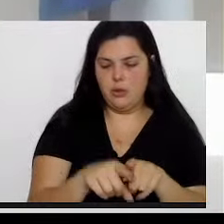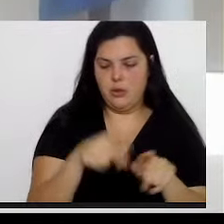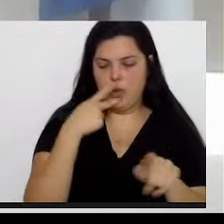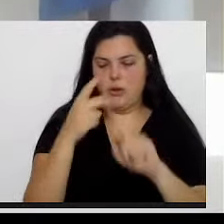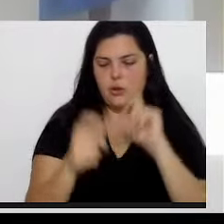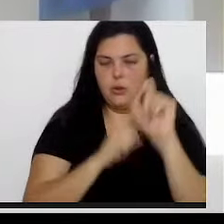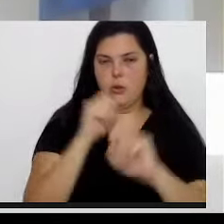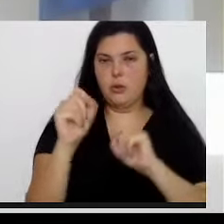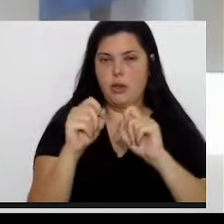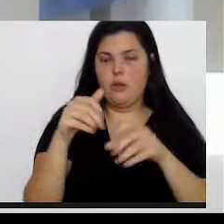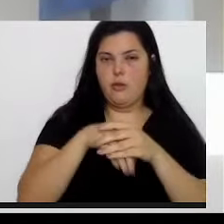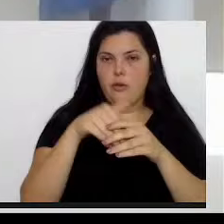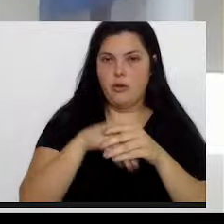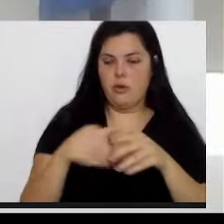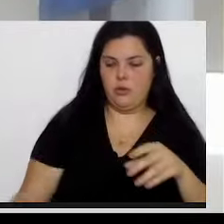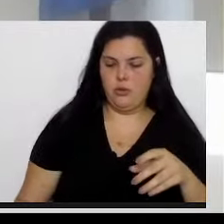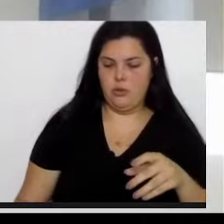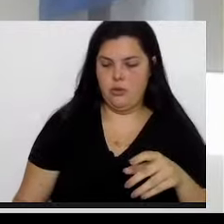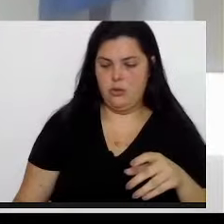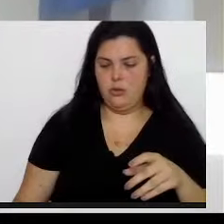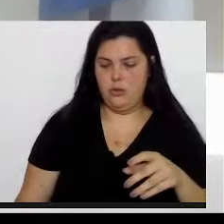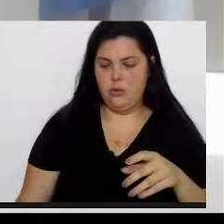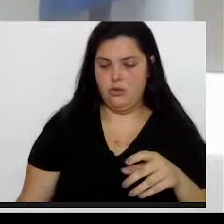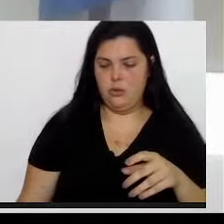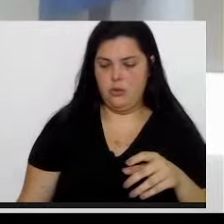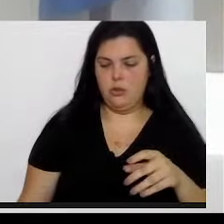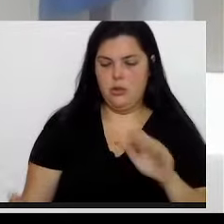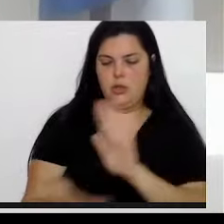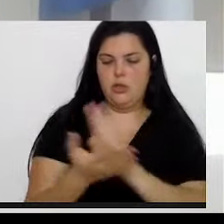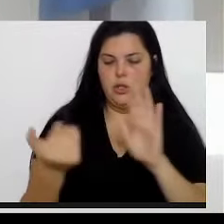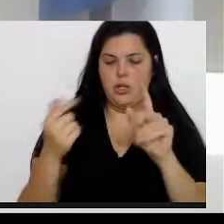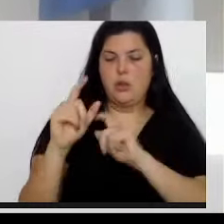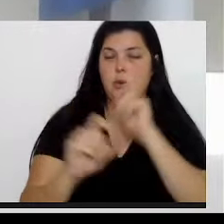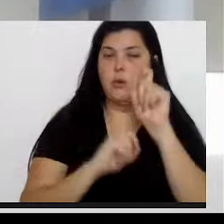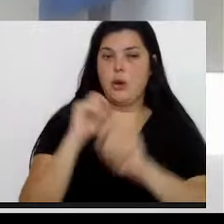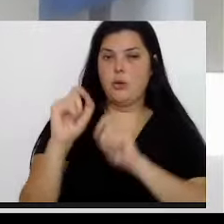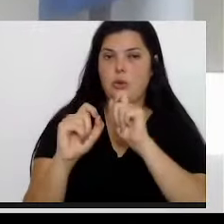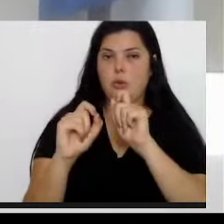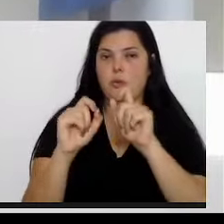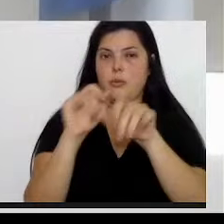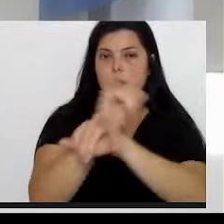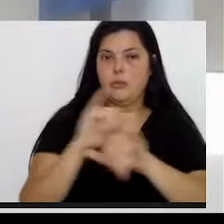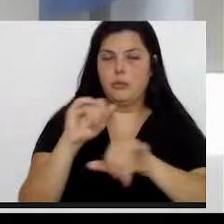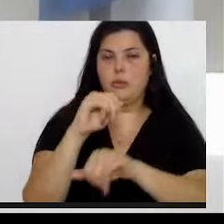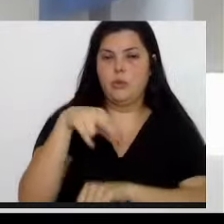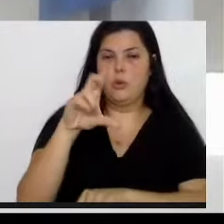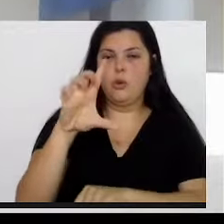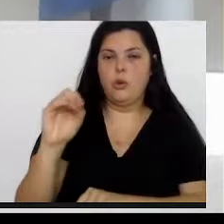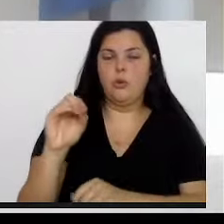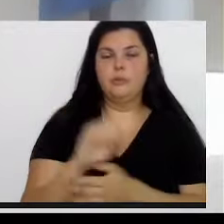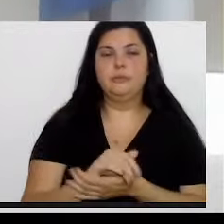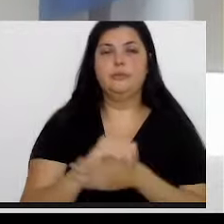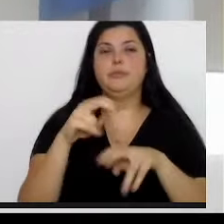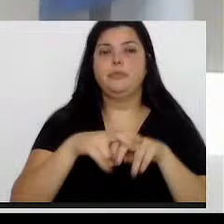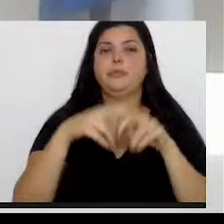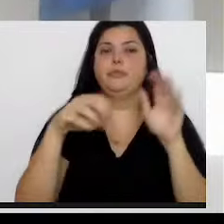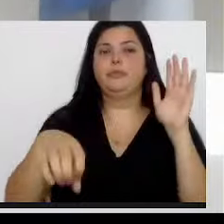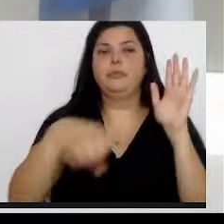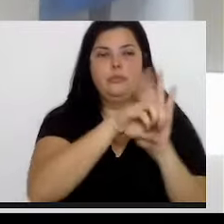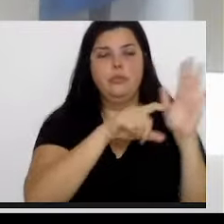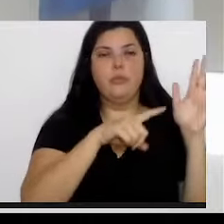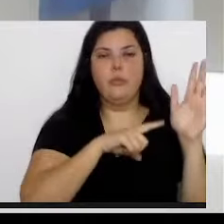votos válidos remanescentes, excluídos os que foram declarados nulos em razão da fraude